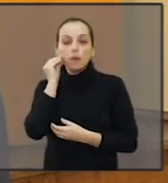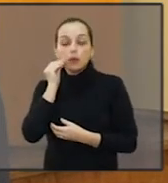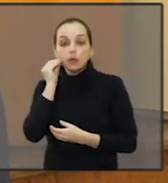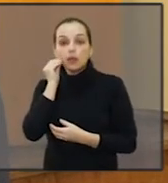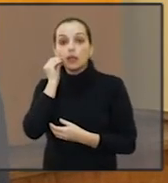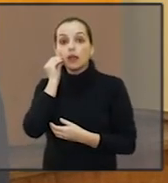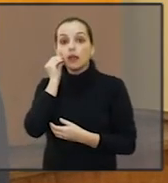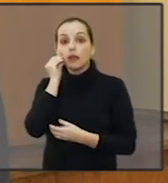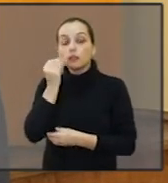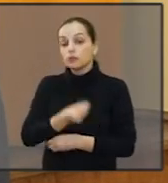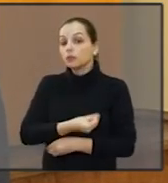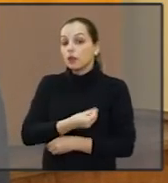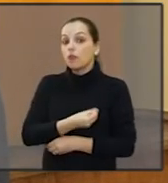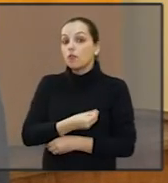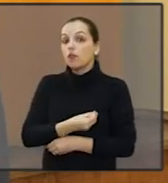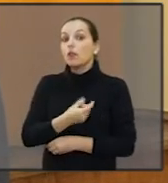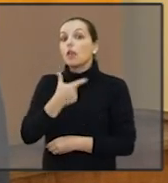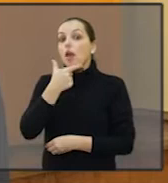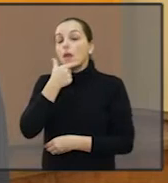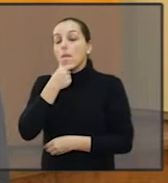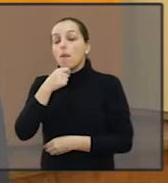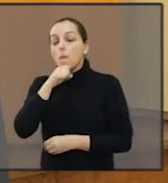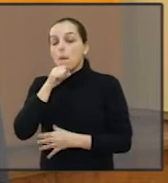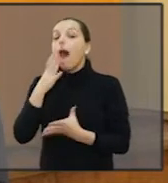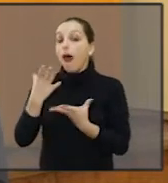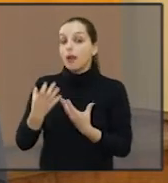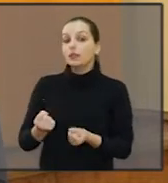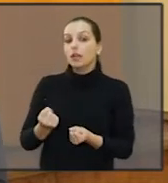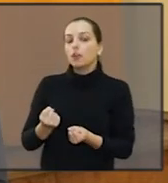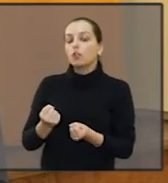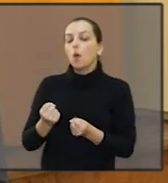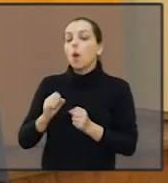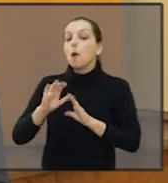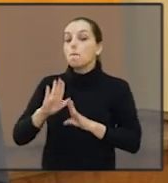uma chance. Aí meu pai falou que eu poderia ir, mas que